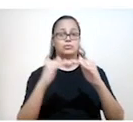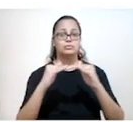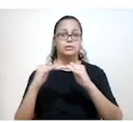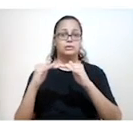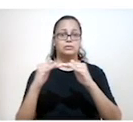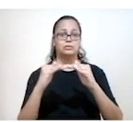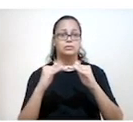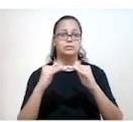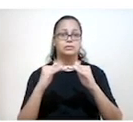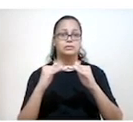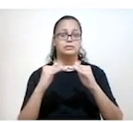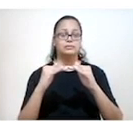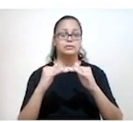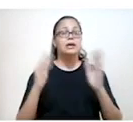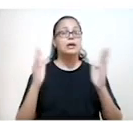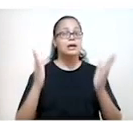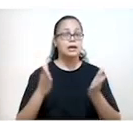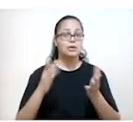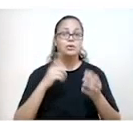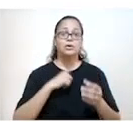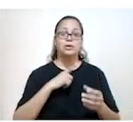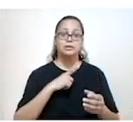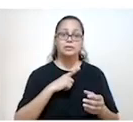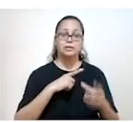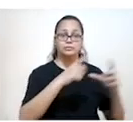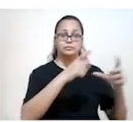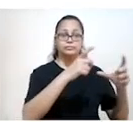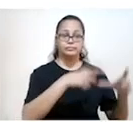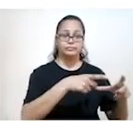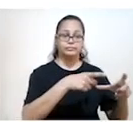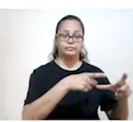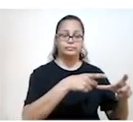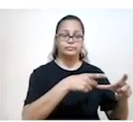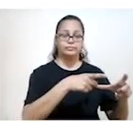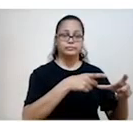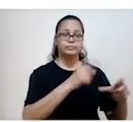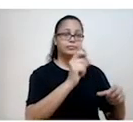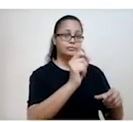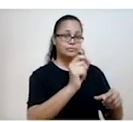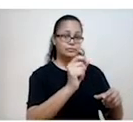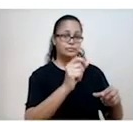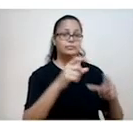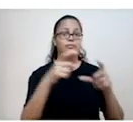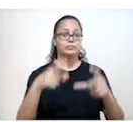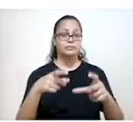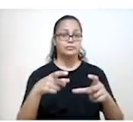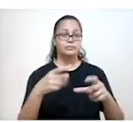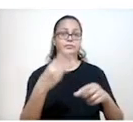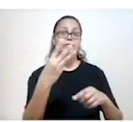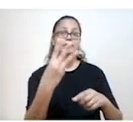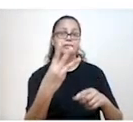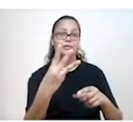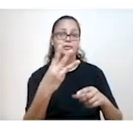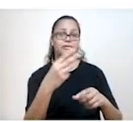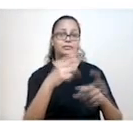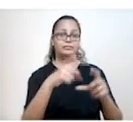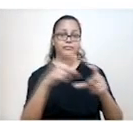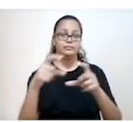seguir. Agora aqui tem a primeira posição, uma bolinha, segunda posição, 3